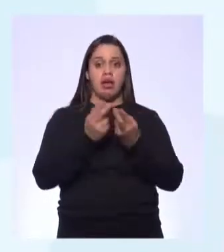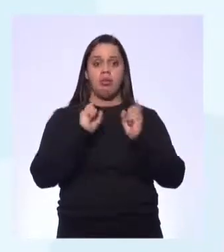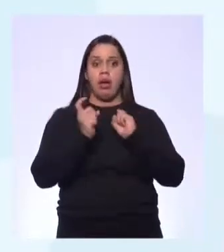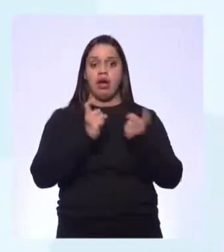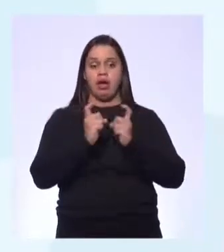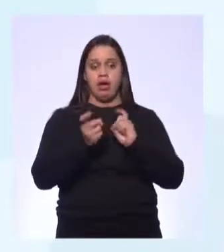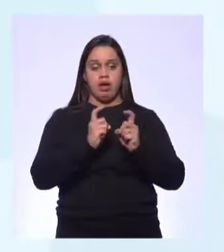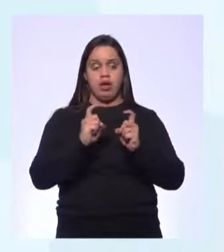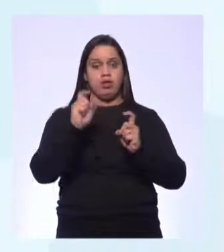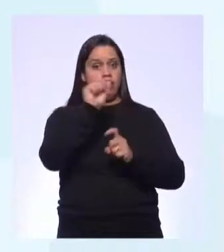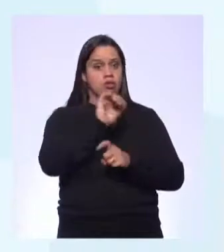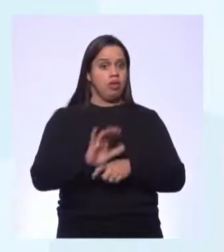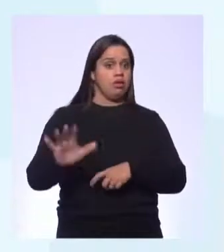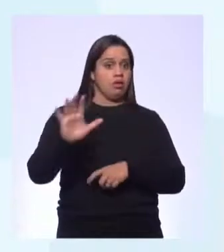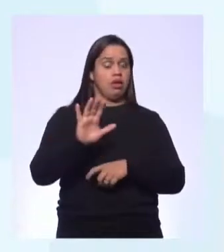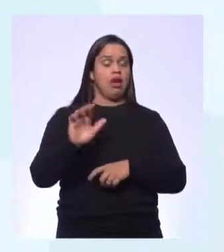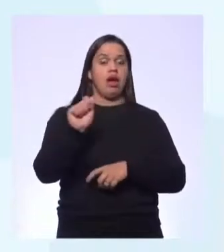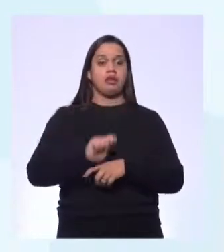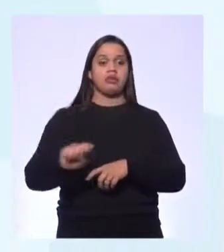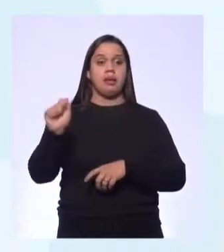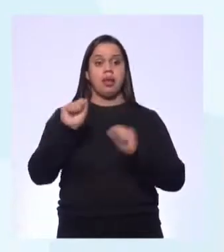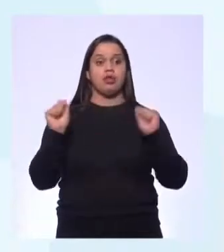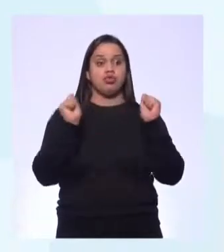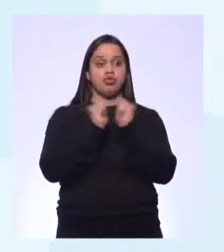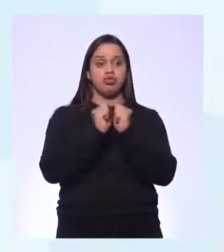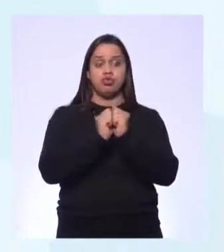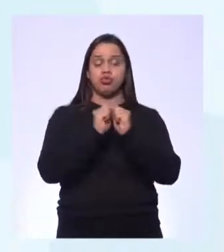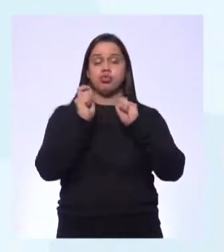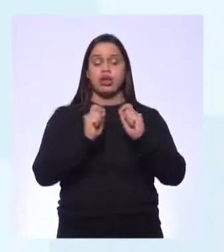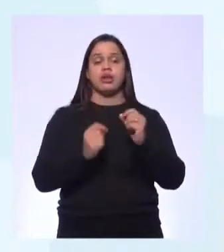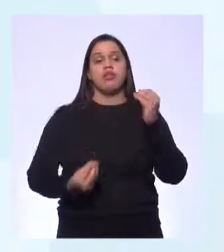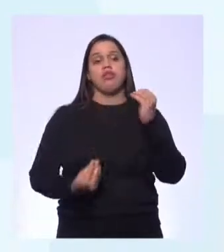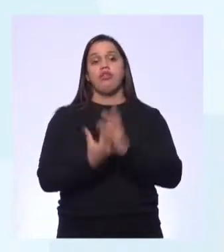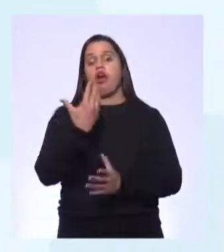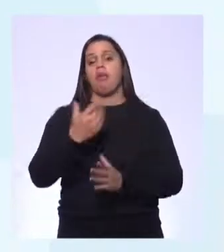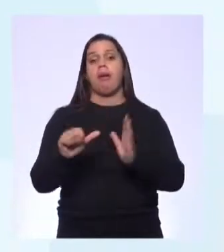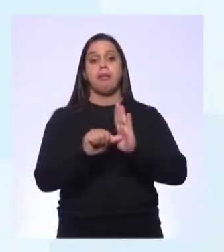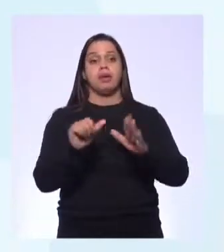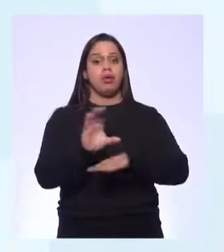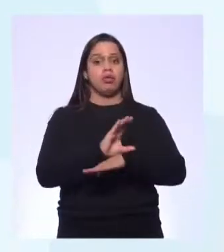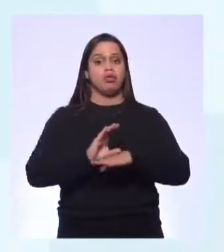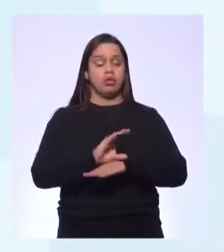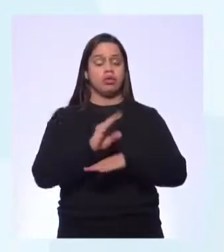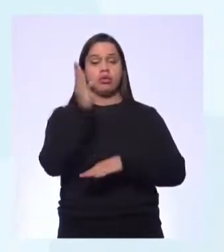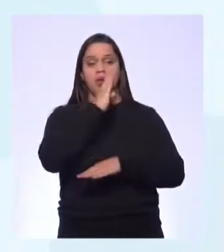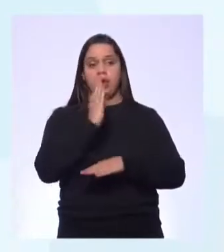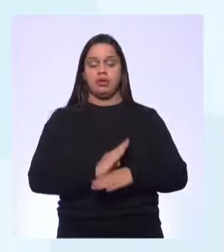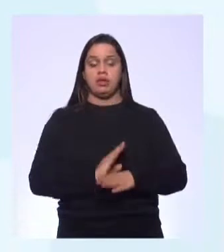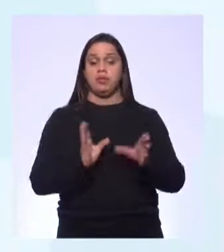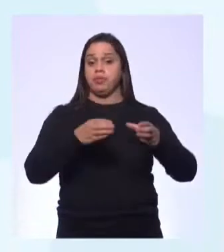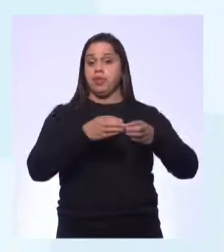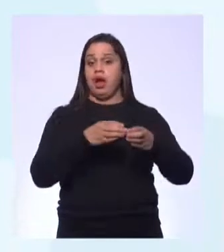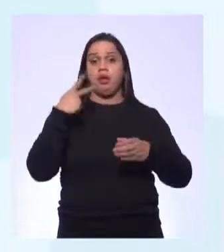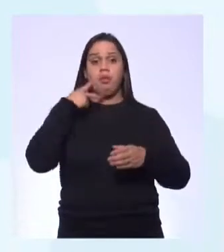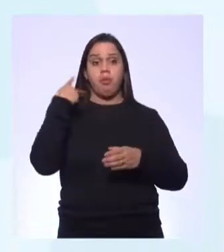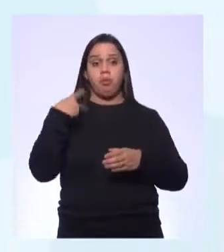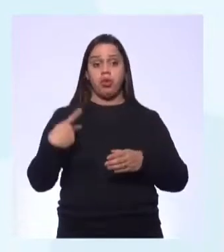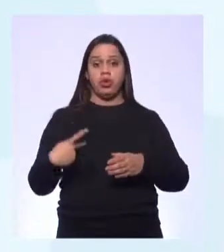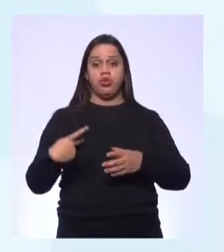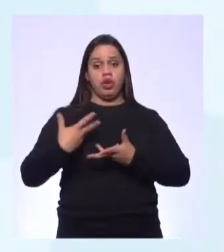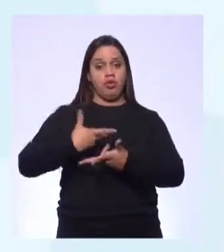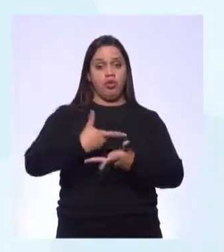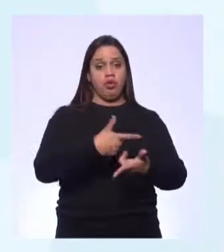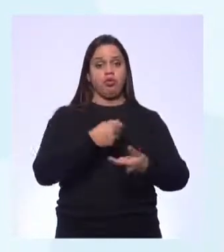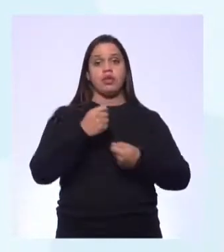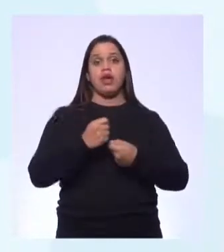para juntos e formarem a primeira Constituição do Brasil. A classe política que foi convidada aí para essa